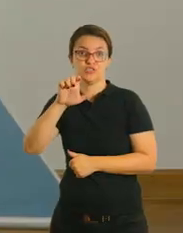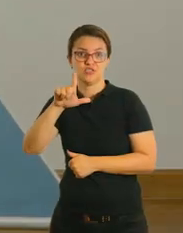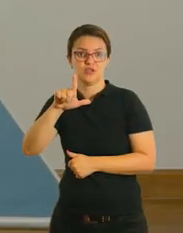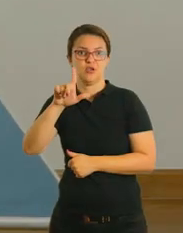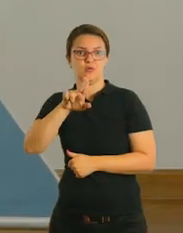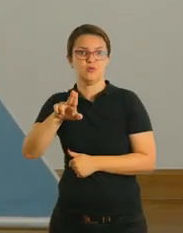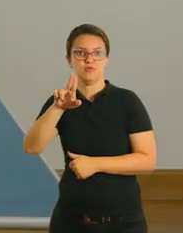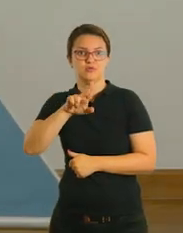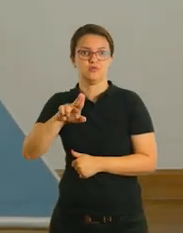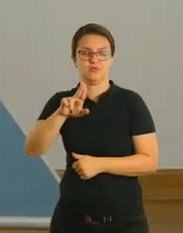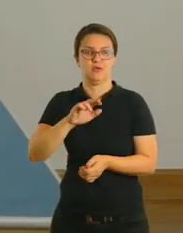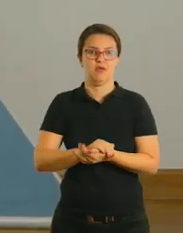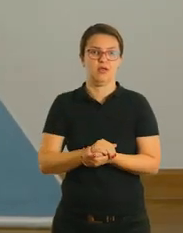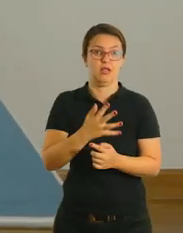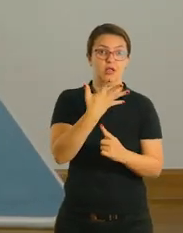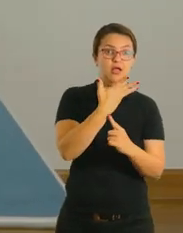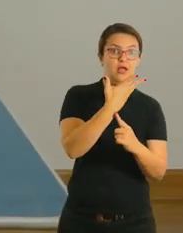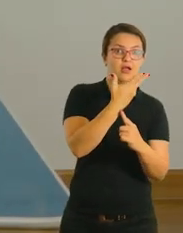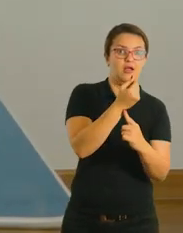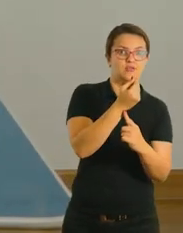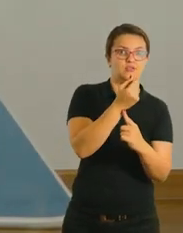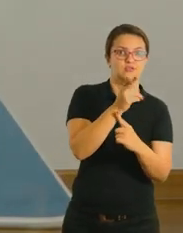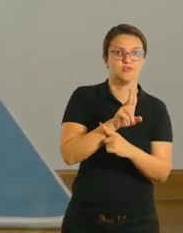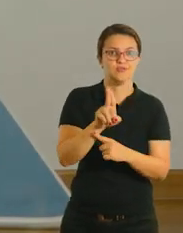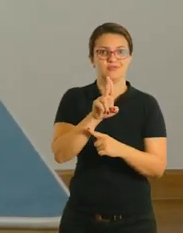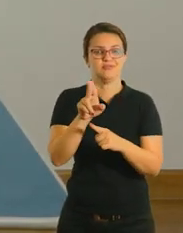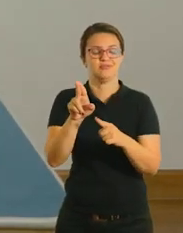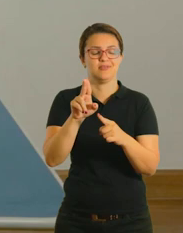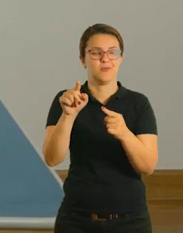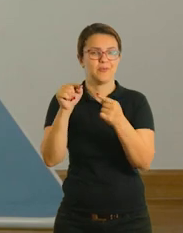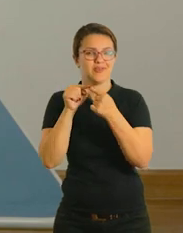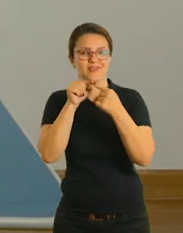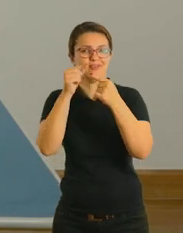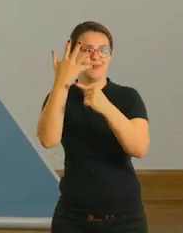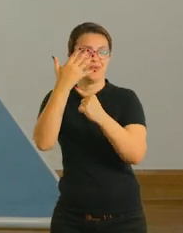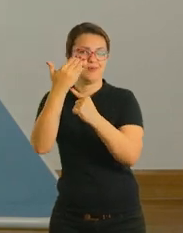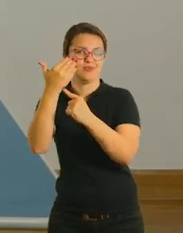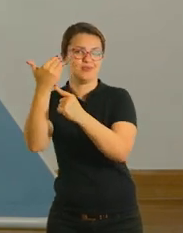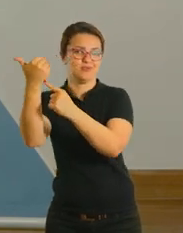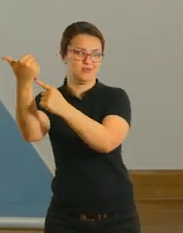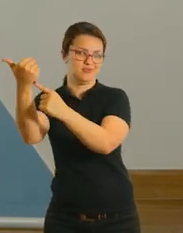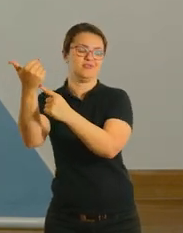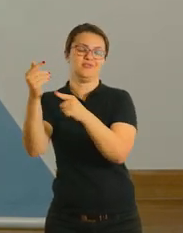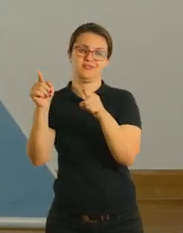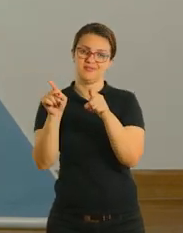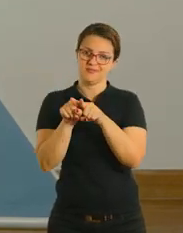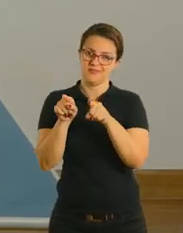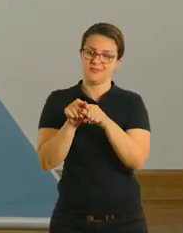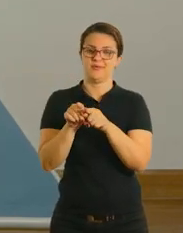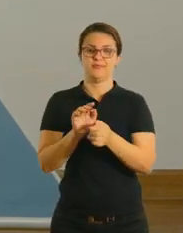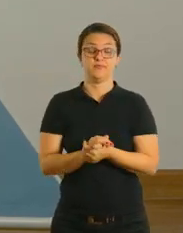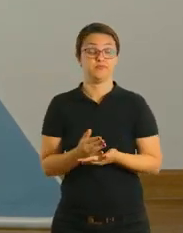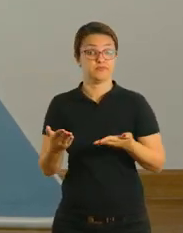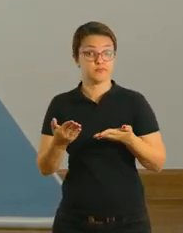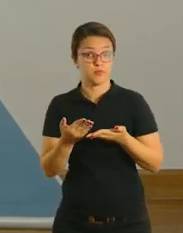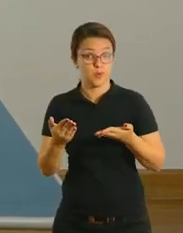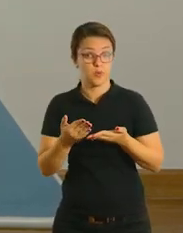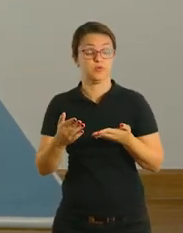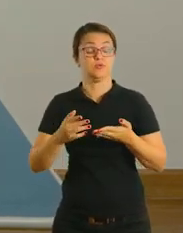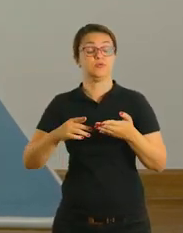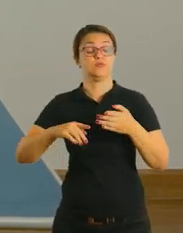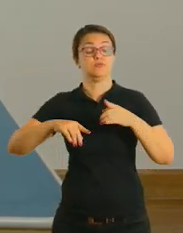utiliza muito arte e tecnologia. E hoje eu vim aqui para apresentar para vocês usando